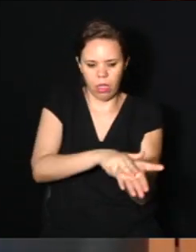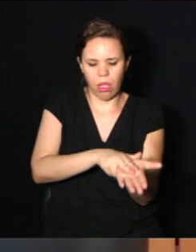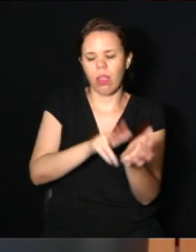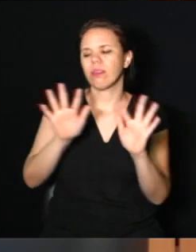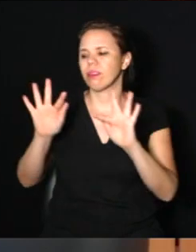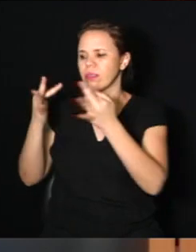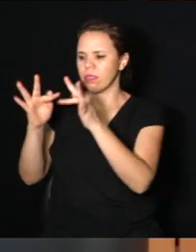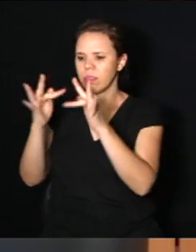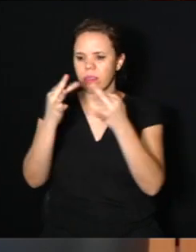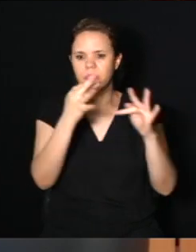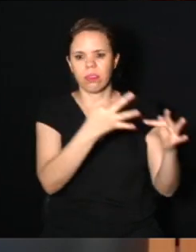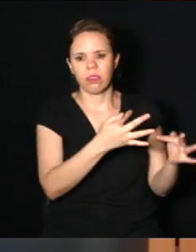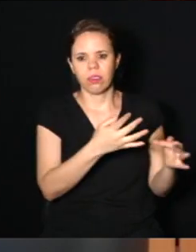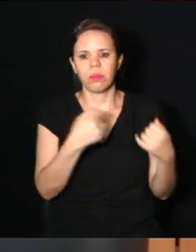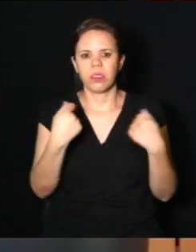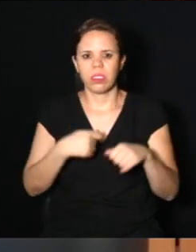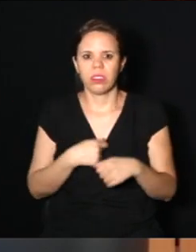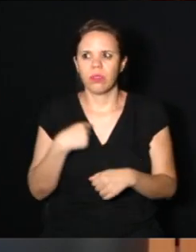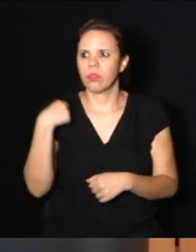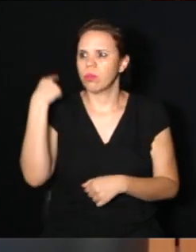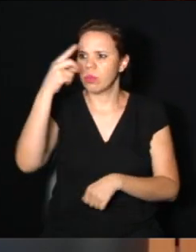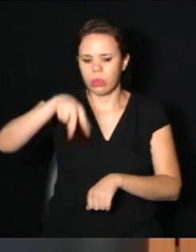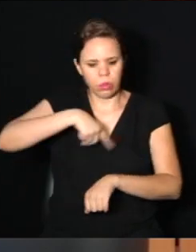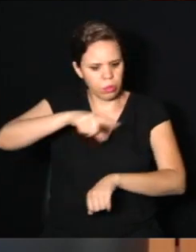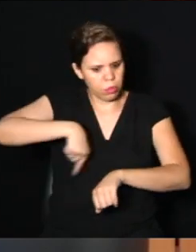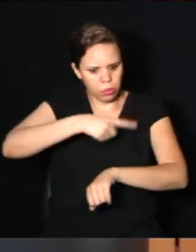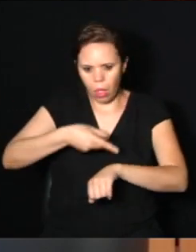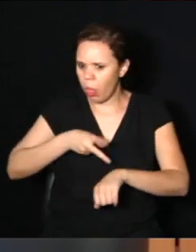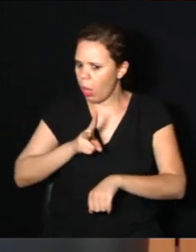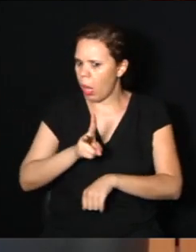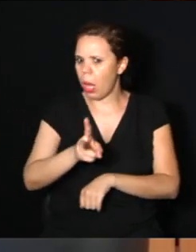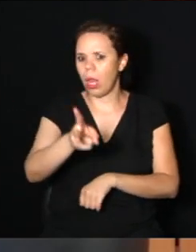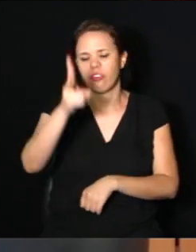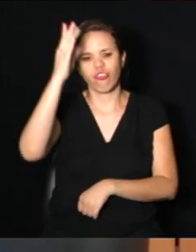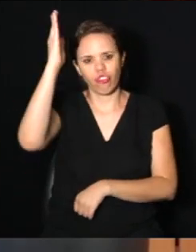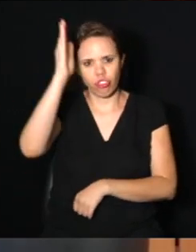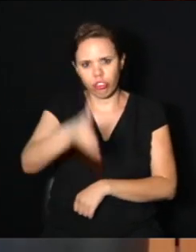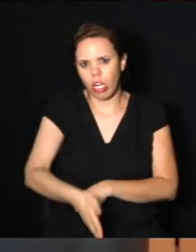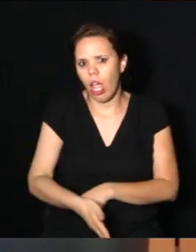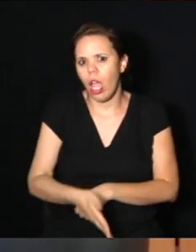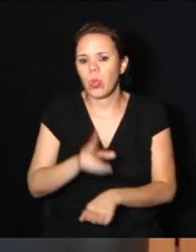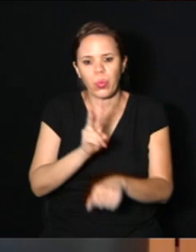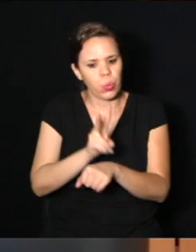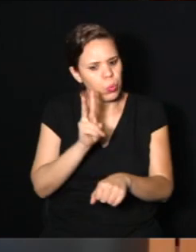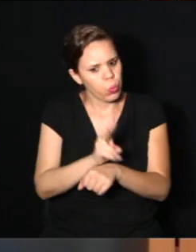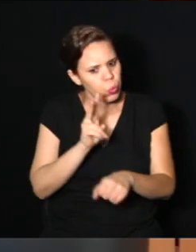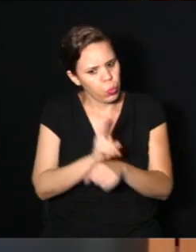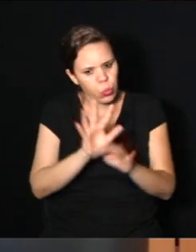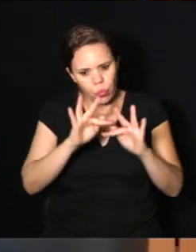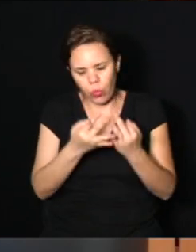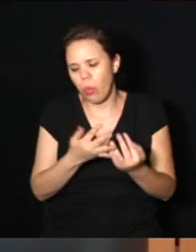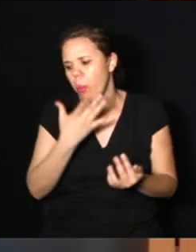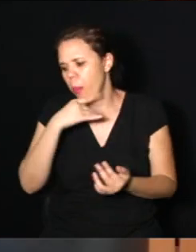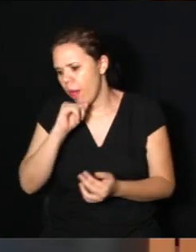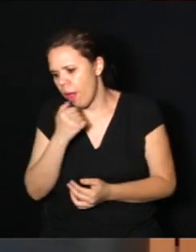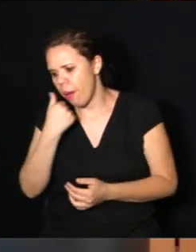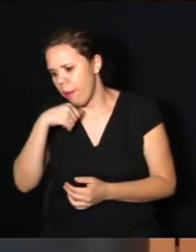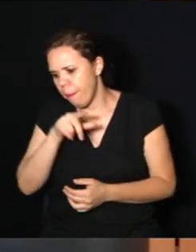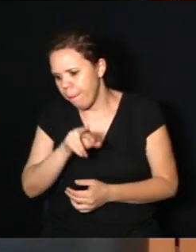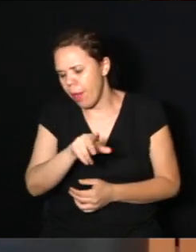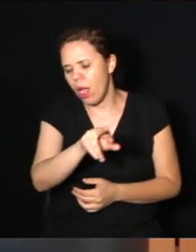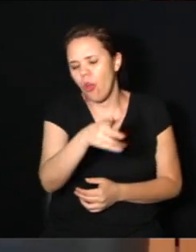famílias que têm que estar 24 horas com cuidado com seus parentes, seja pai, seja irmão,